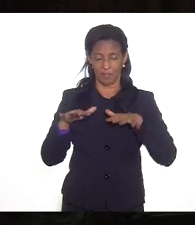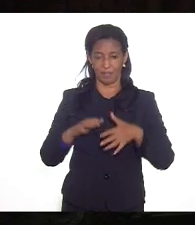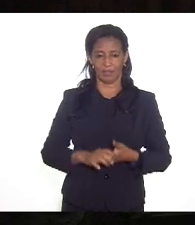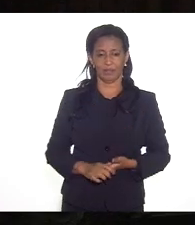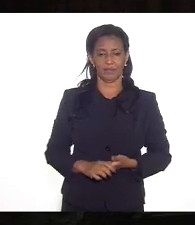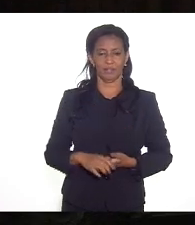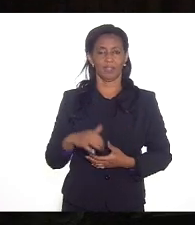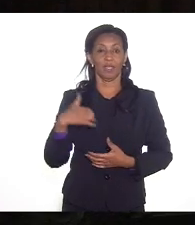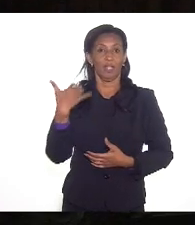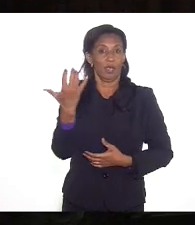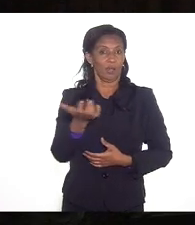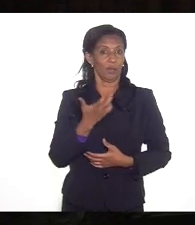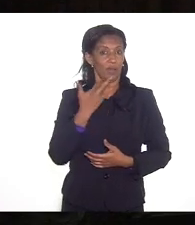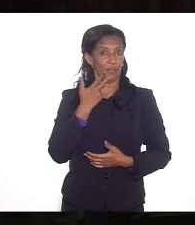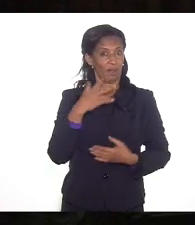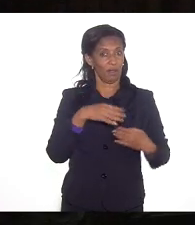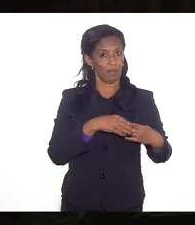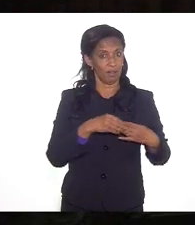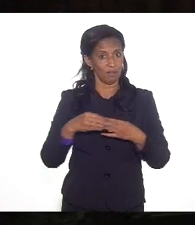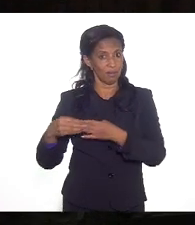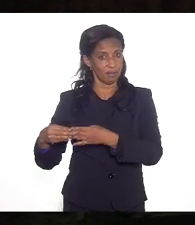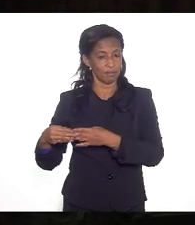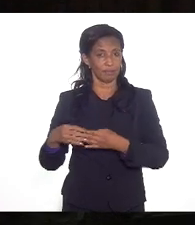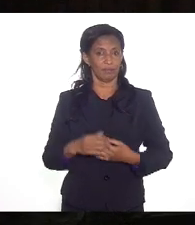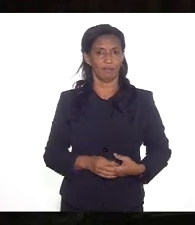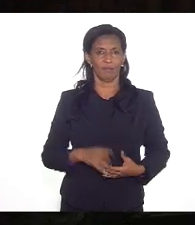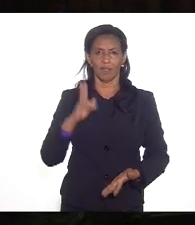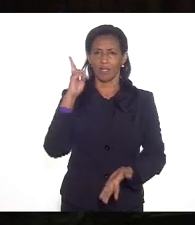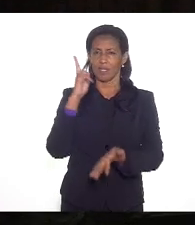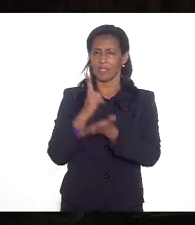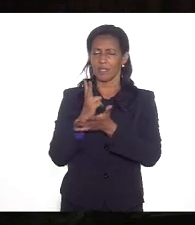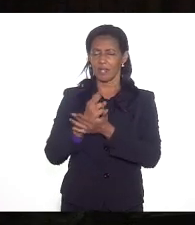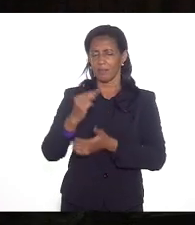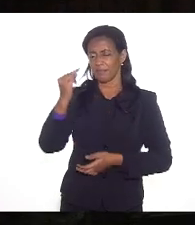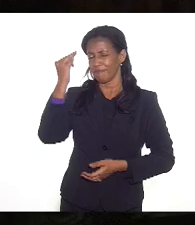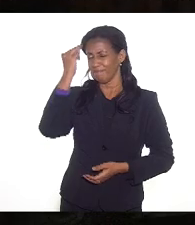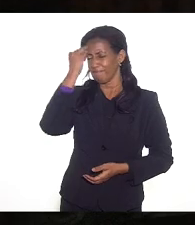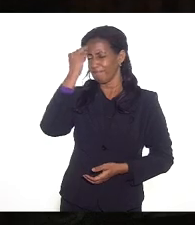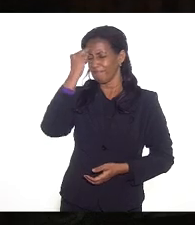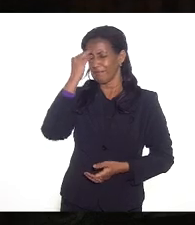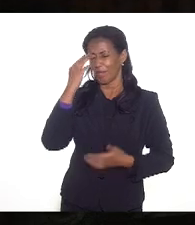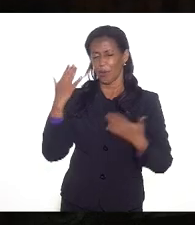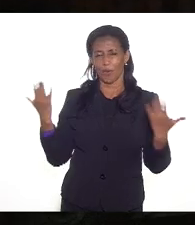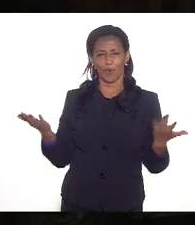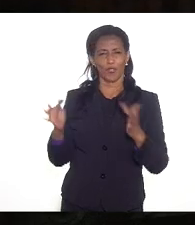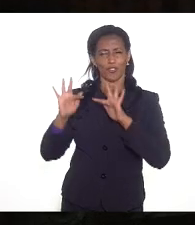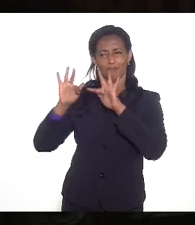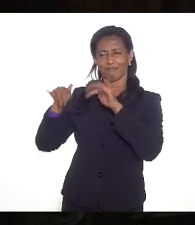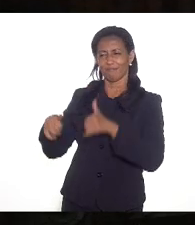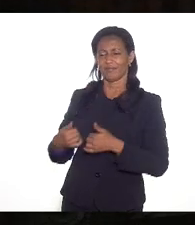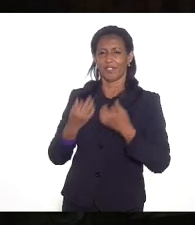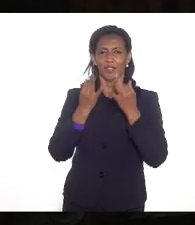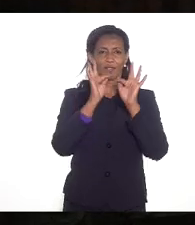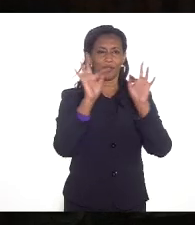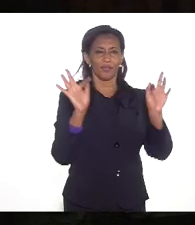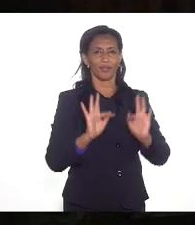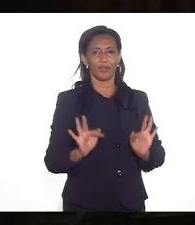eu quero dizer que levarei e sempre na memória eu saio daqui hoje feliz